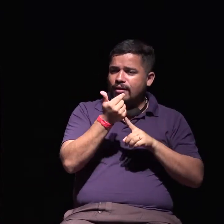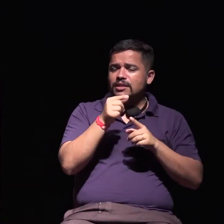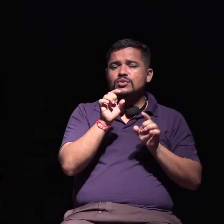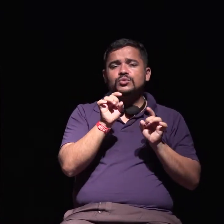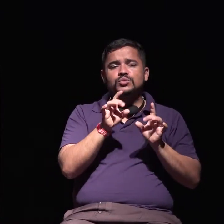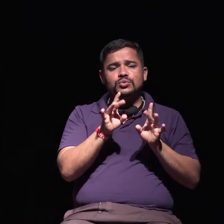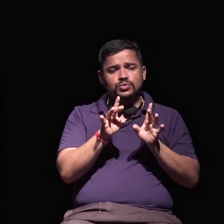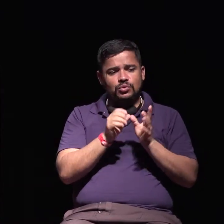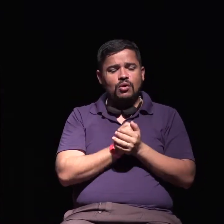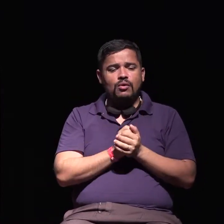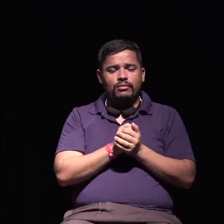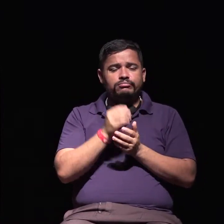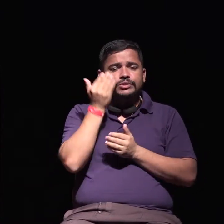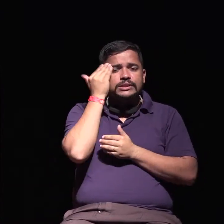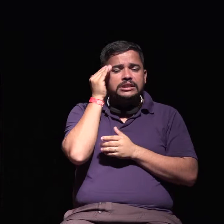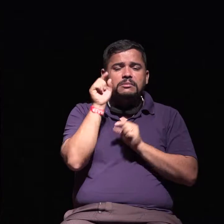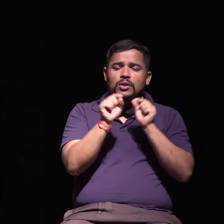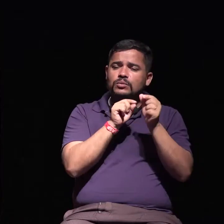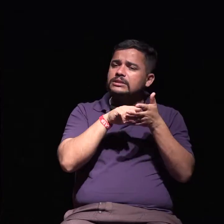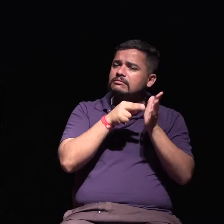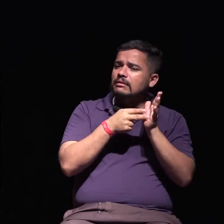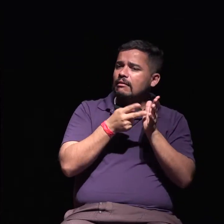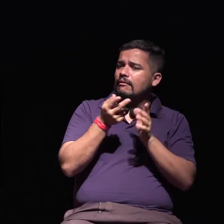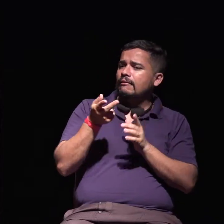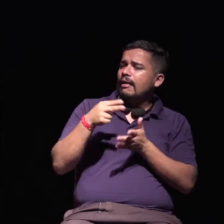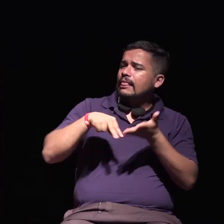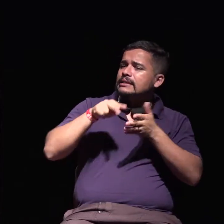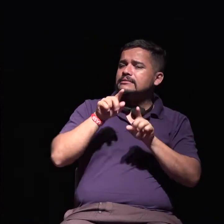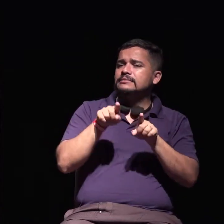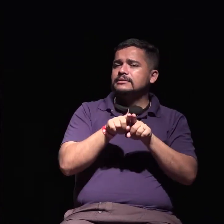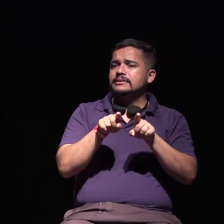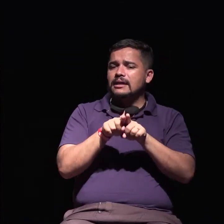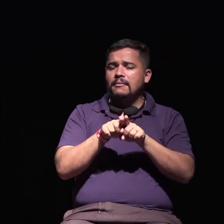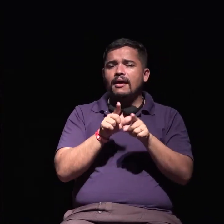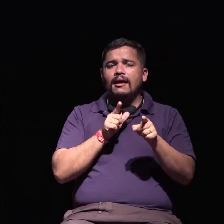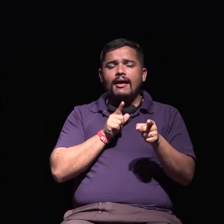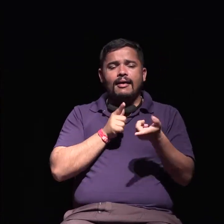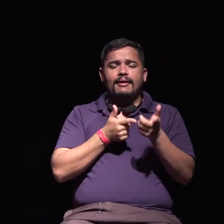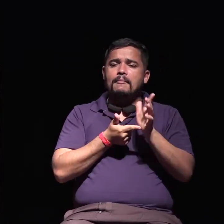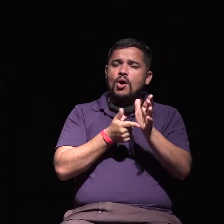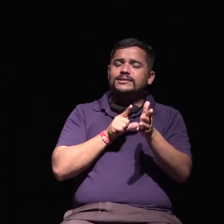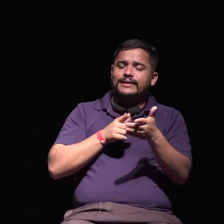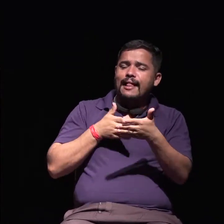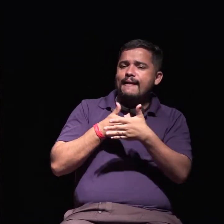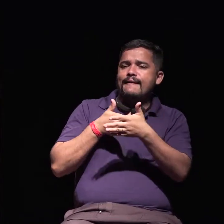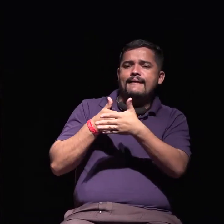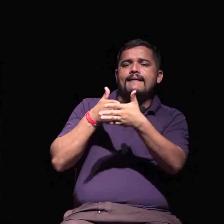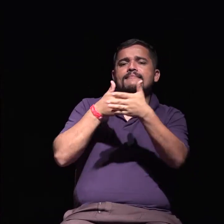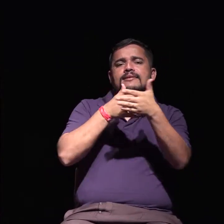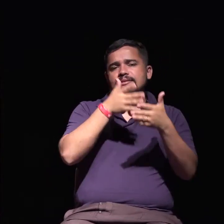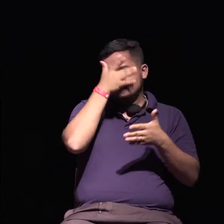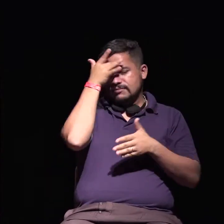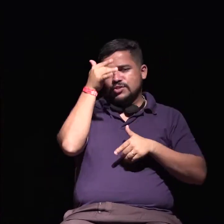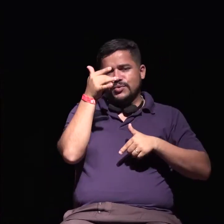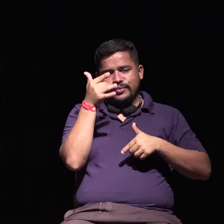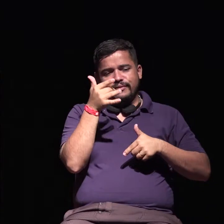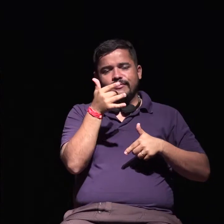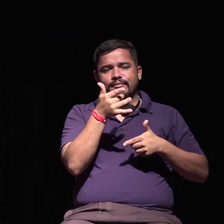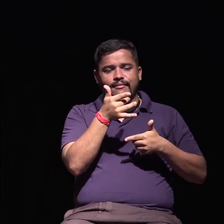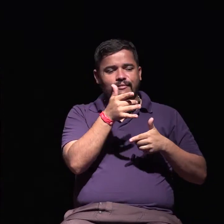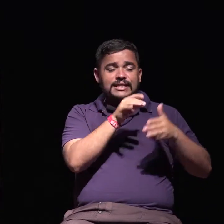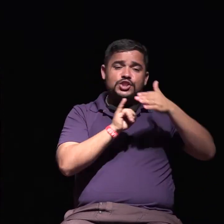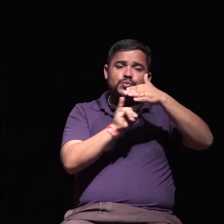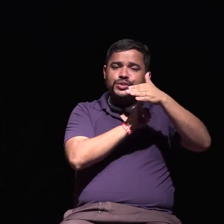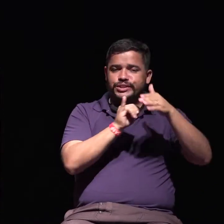convencionalismo implícito no entendimento de dança, como também o peso desses limites dentro das instituições que abrigam os trabalhos de dança, e